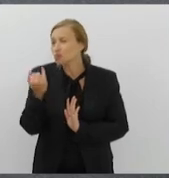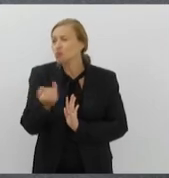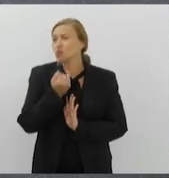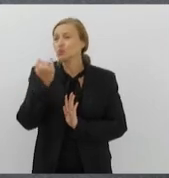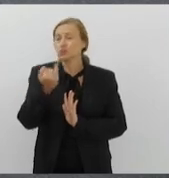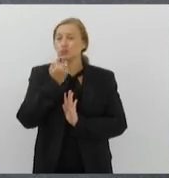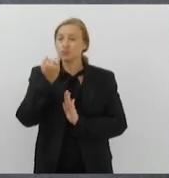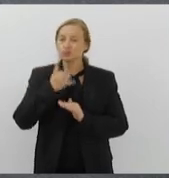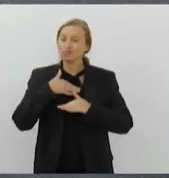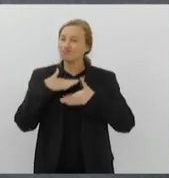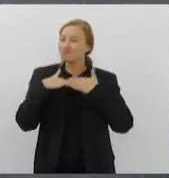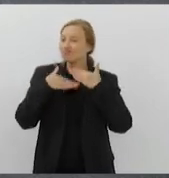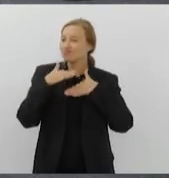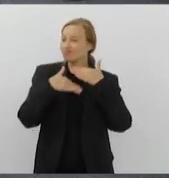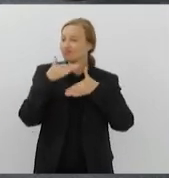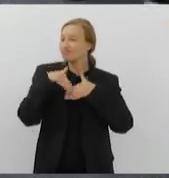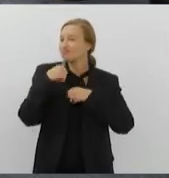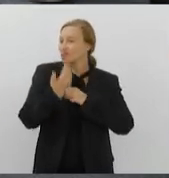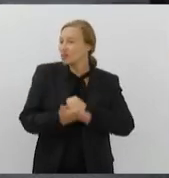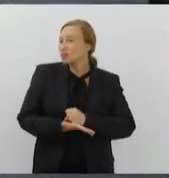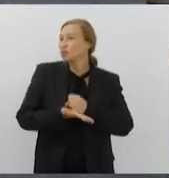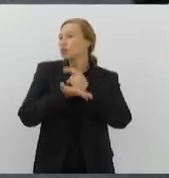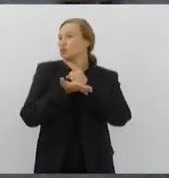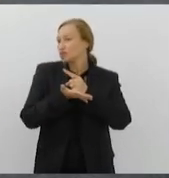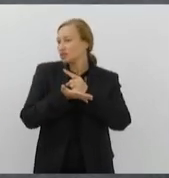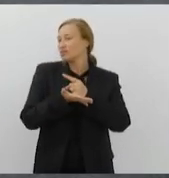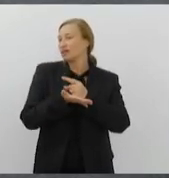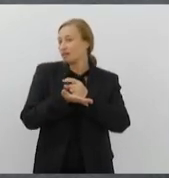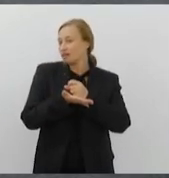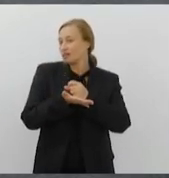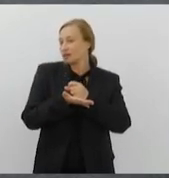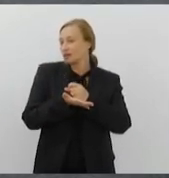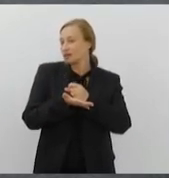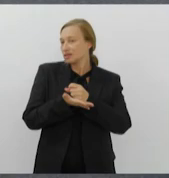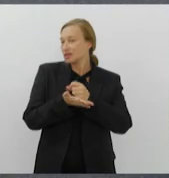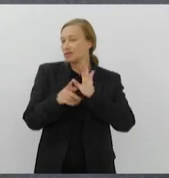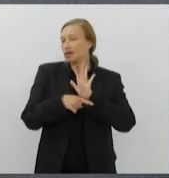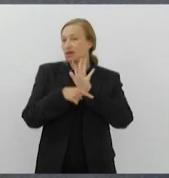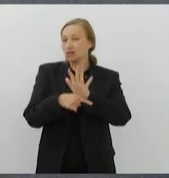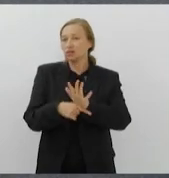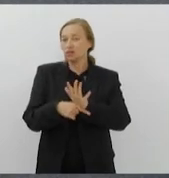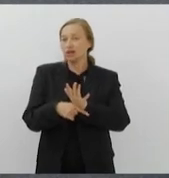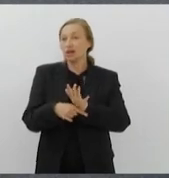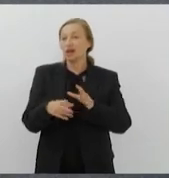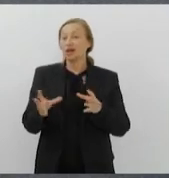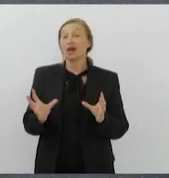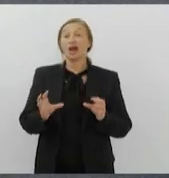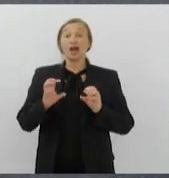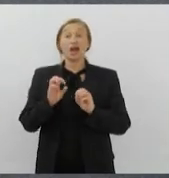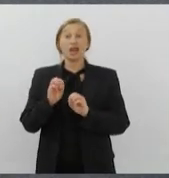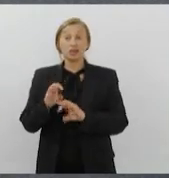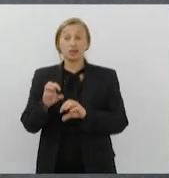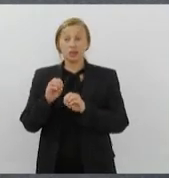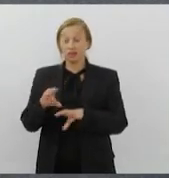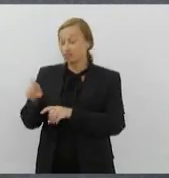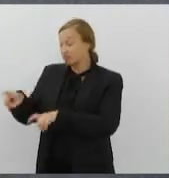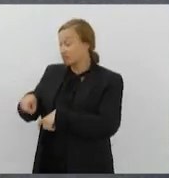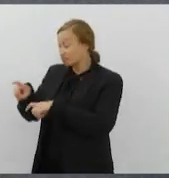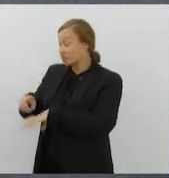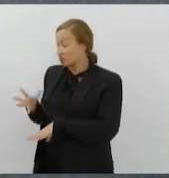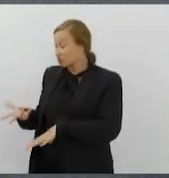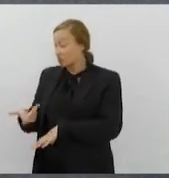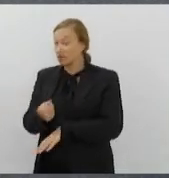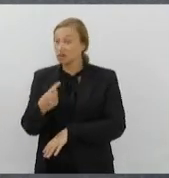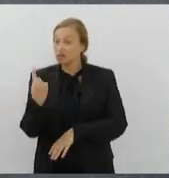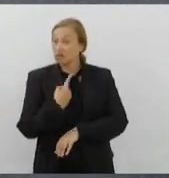para o desenvolvimento sustentável e para a promoção da educação do campo de qualidade em nosso